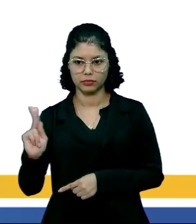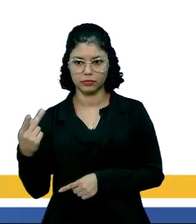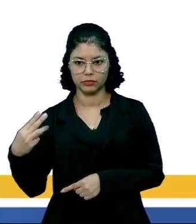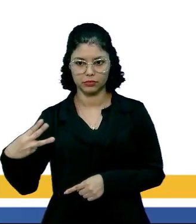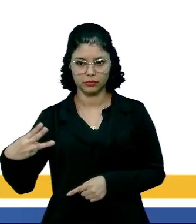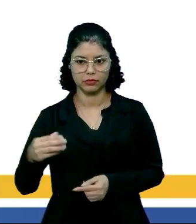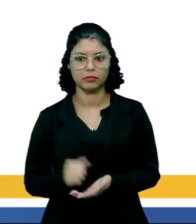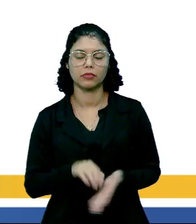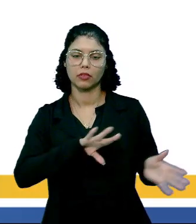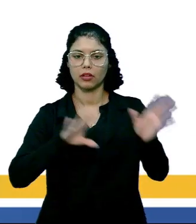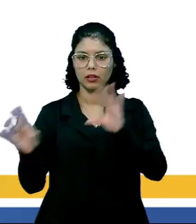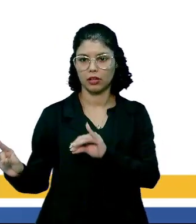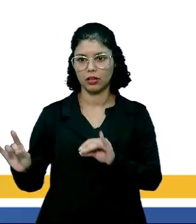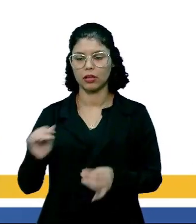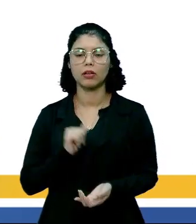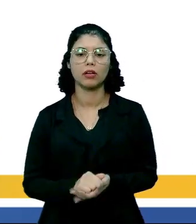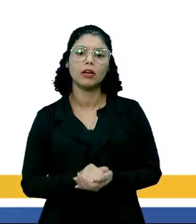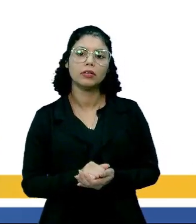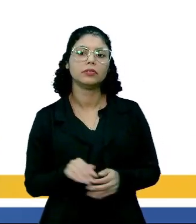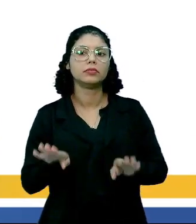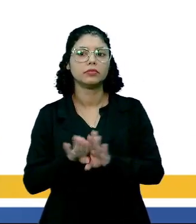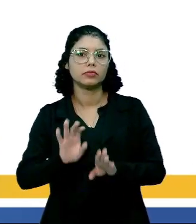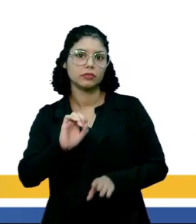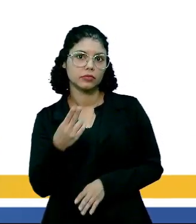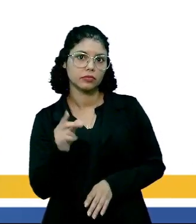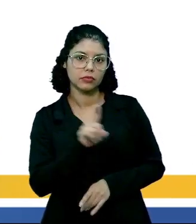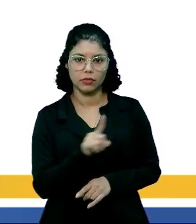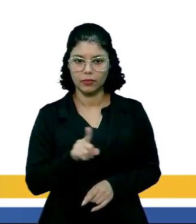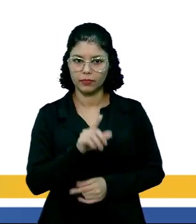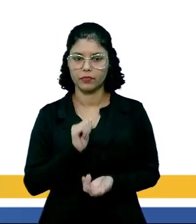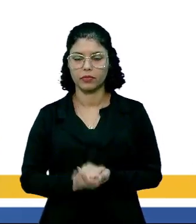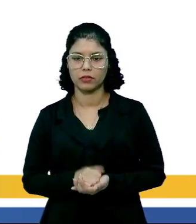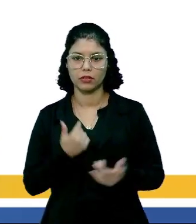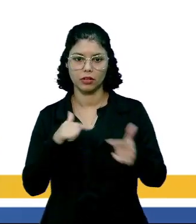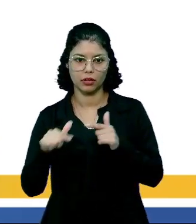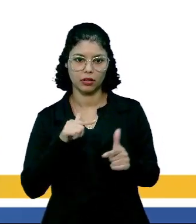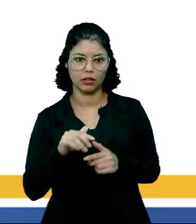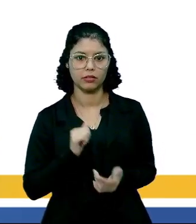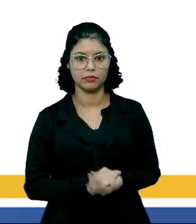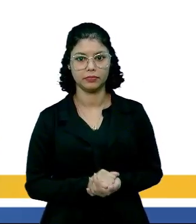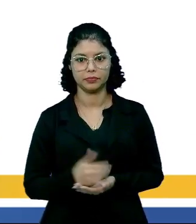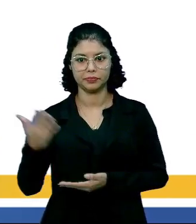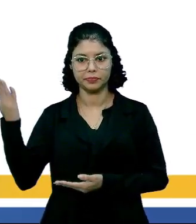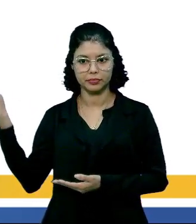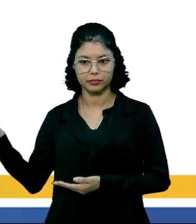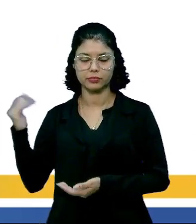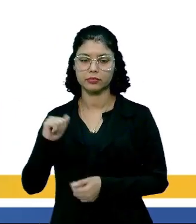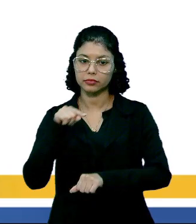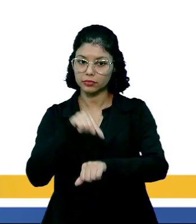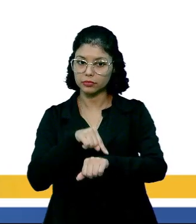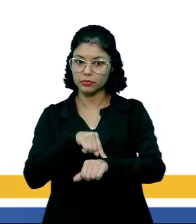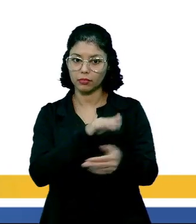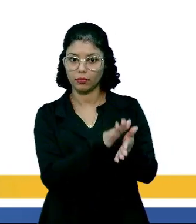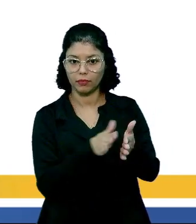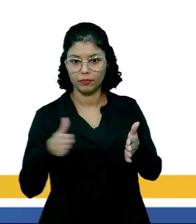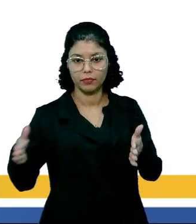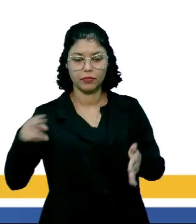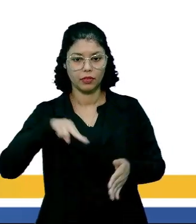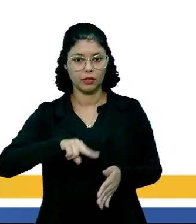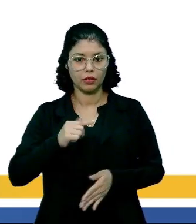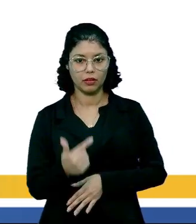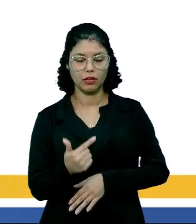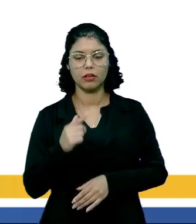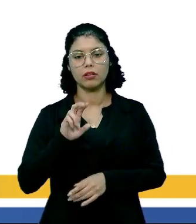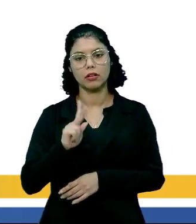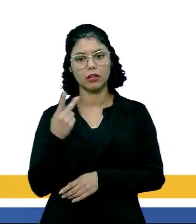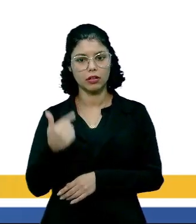pode ser através de uma colisão efetiva ou não efetiva que nós vamos trabalhar Então olha só o tempo vai passando e o